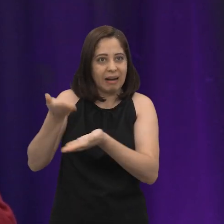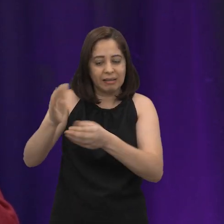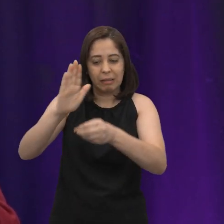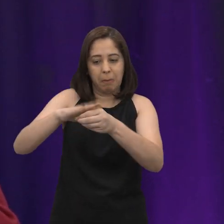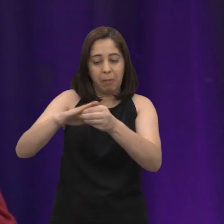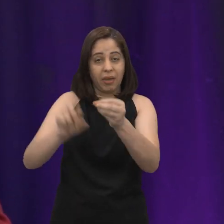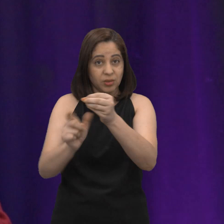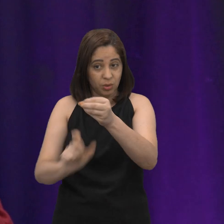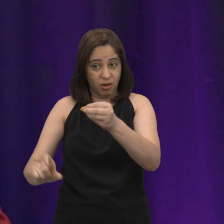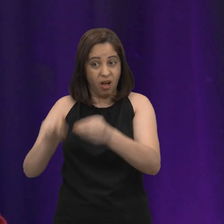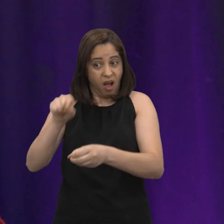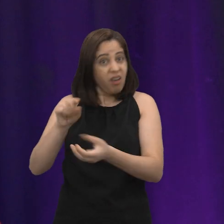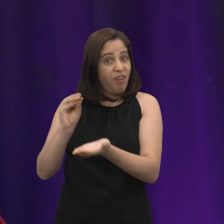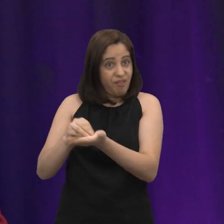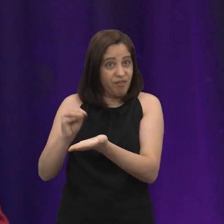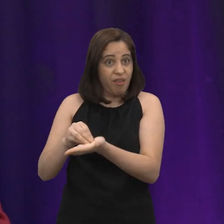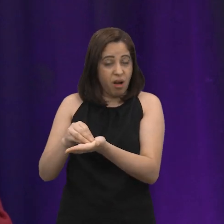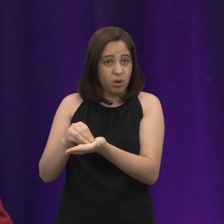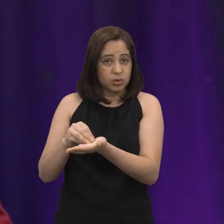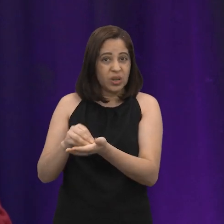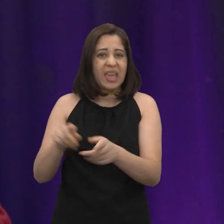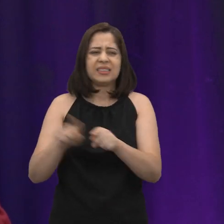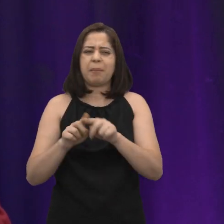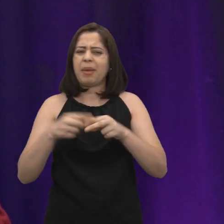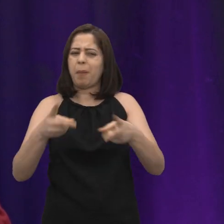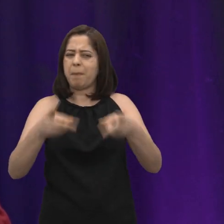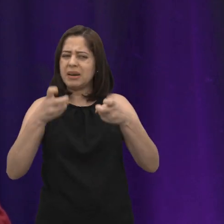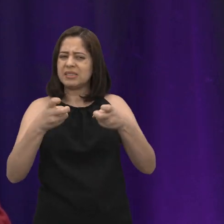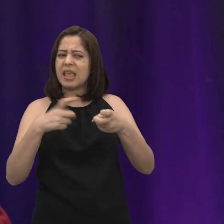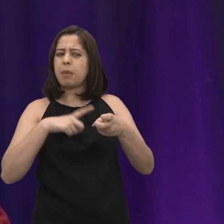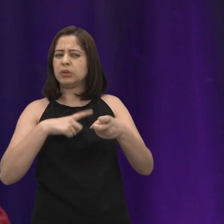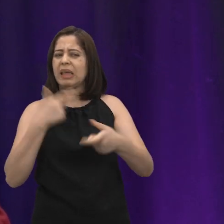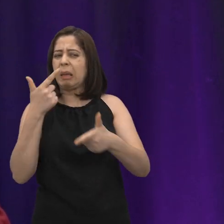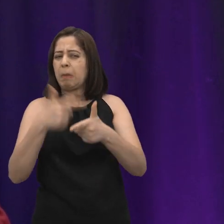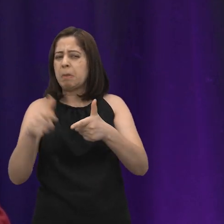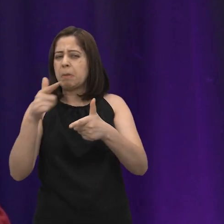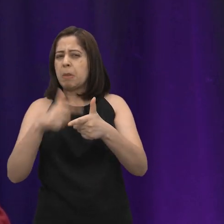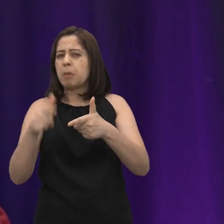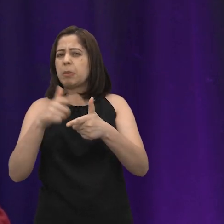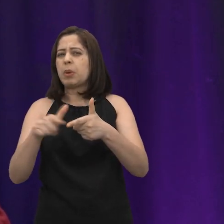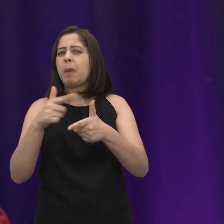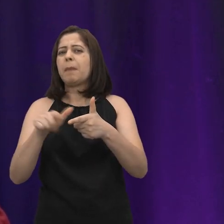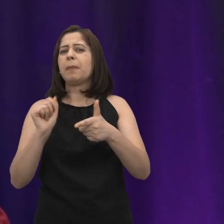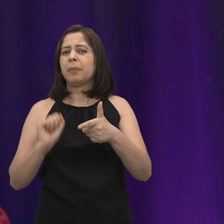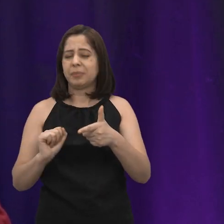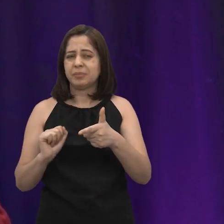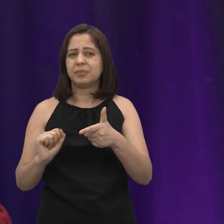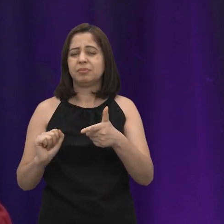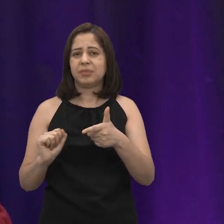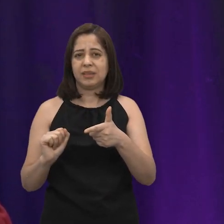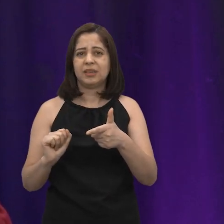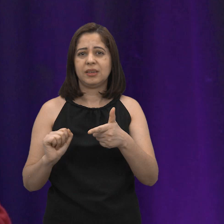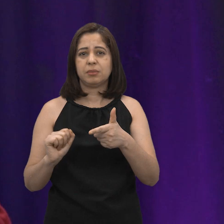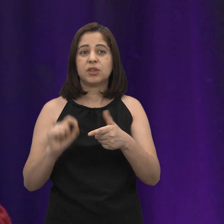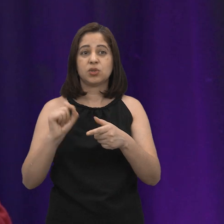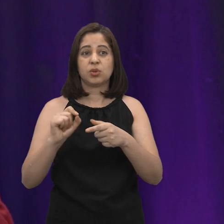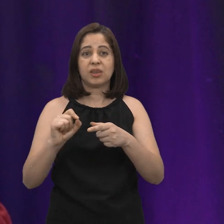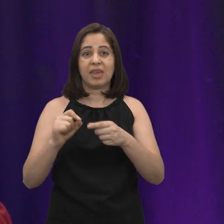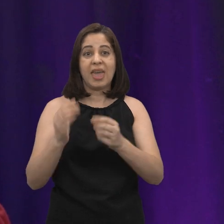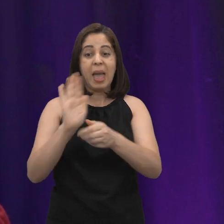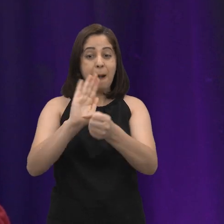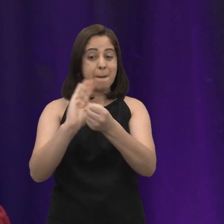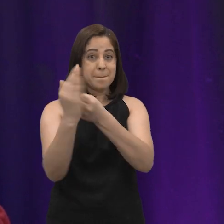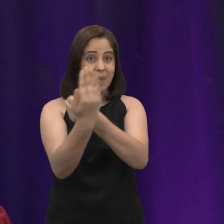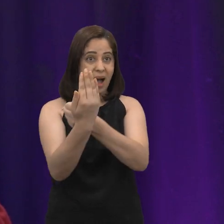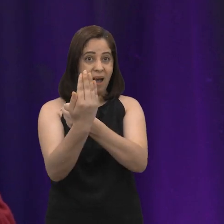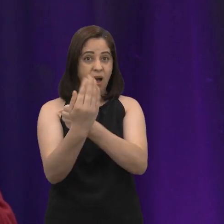mas o saneamento como um todo, e alguns problemas que a gente chama de dificuldade de